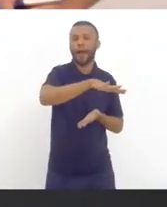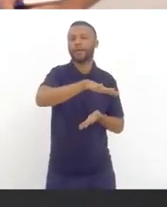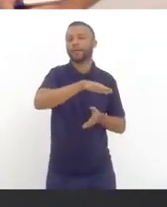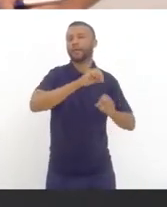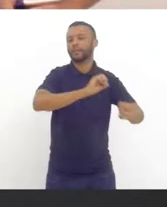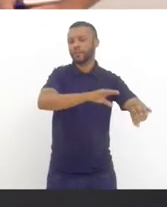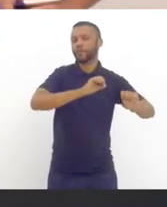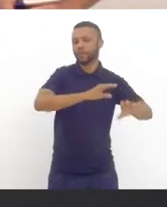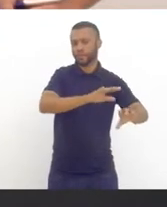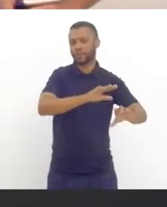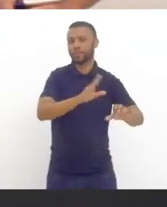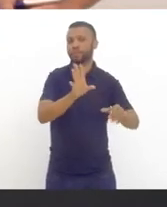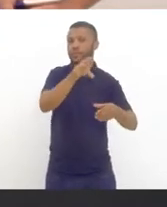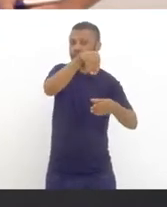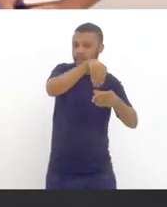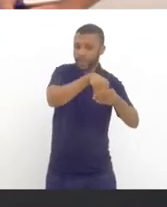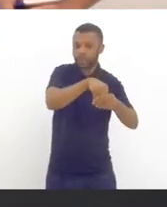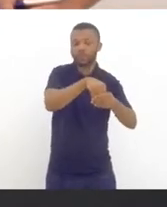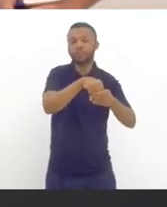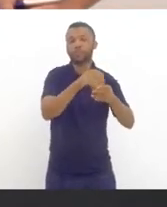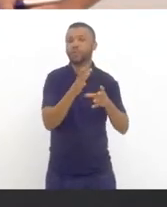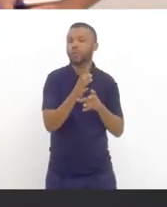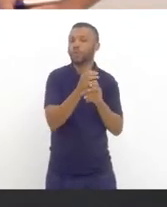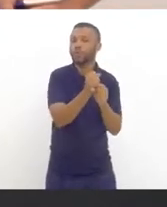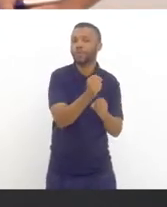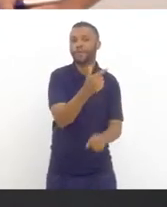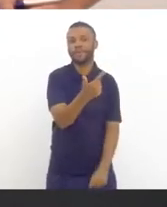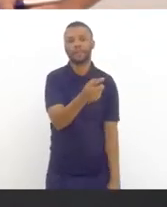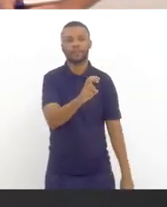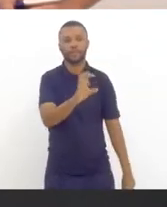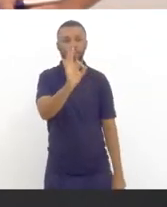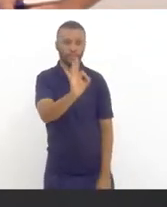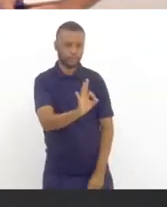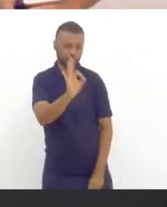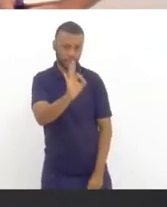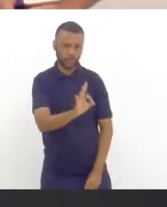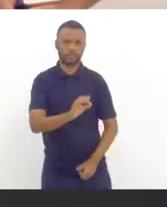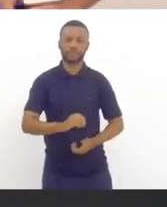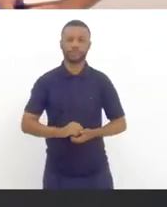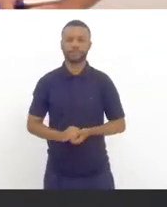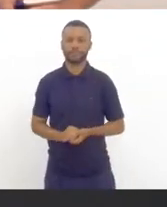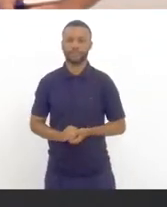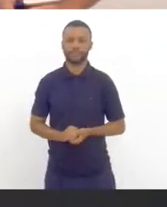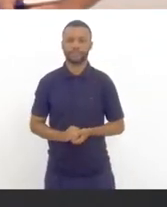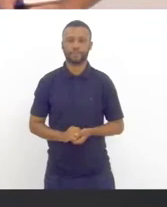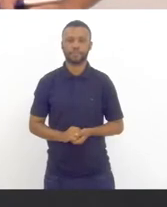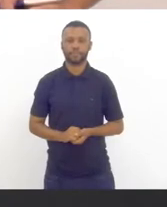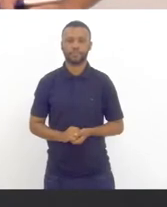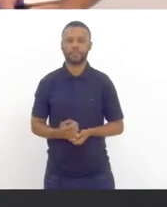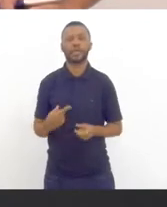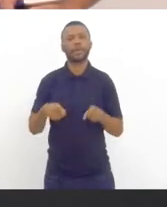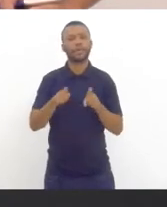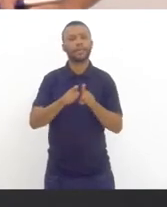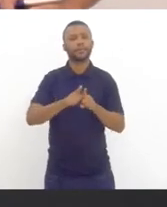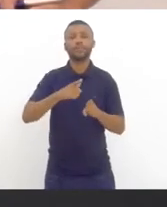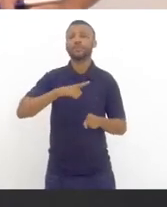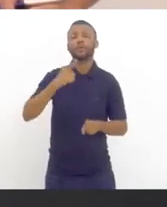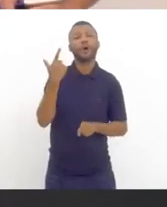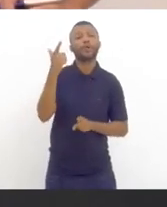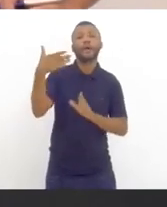que está dentro dos 25%. E aí tinha uma outra proposta do